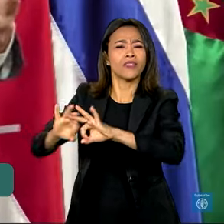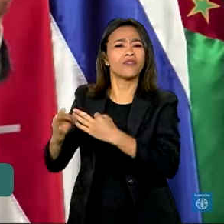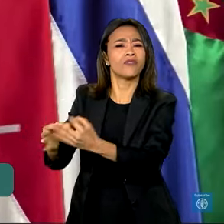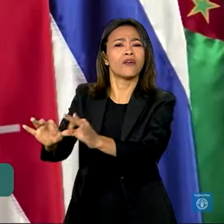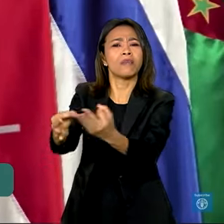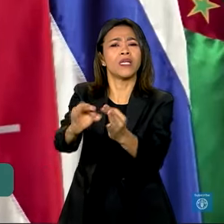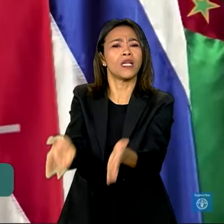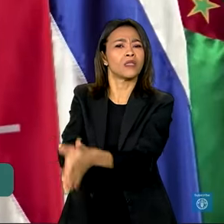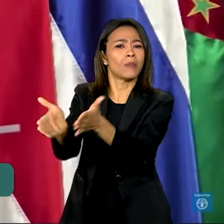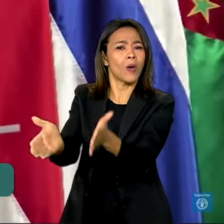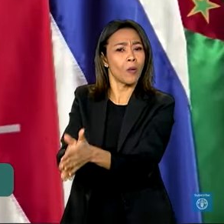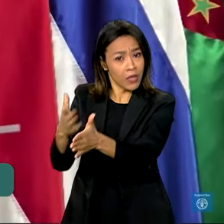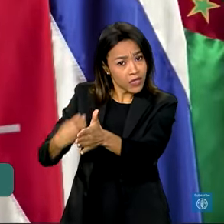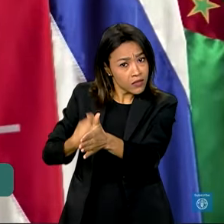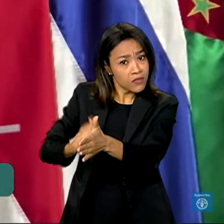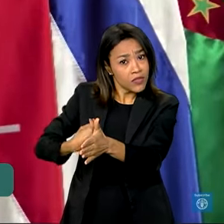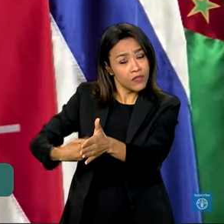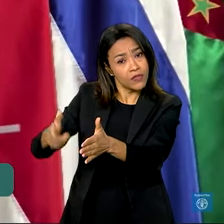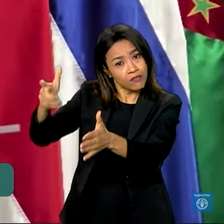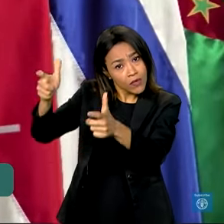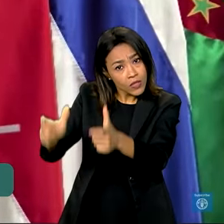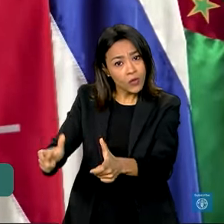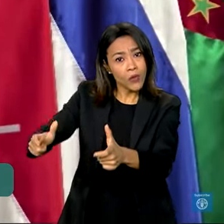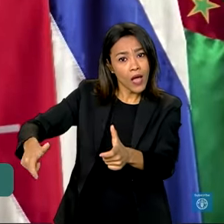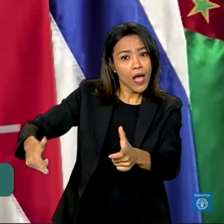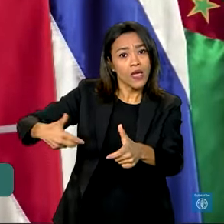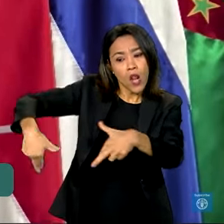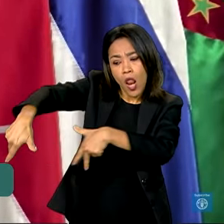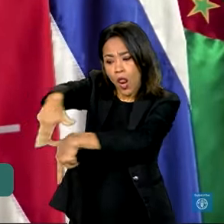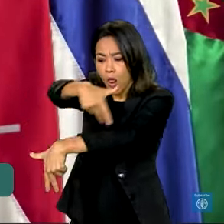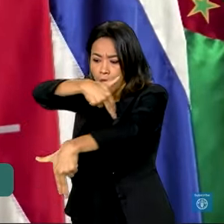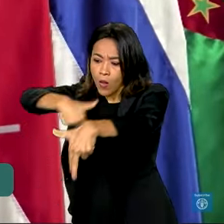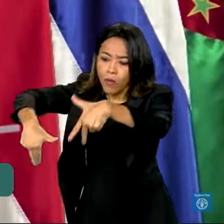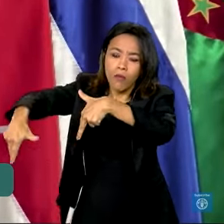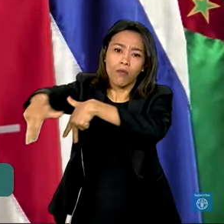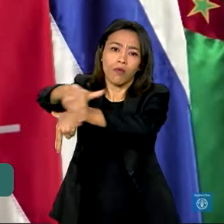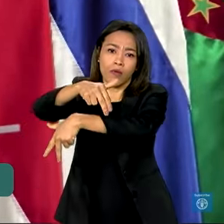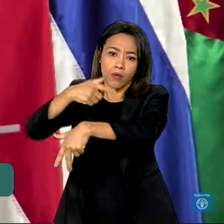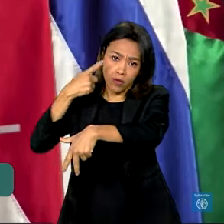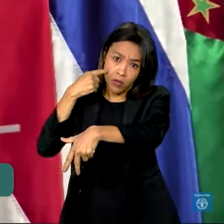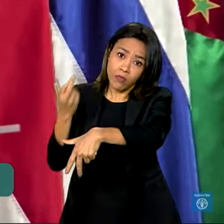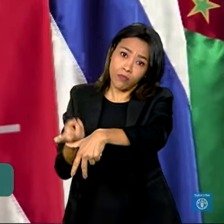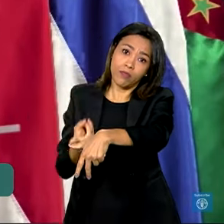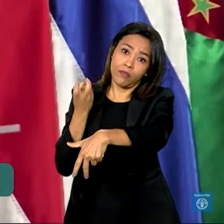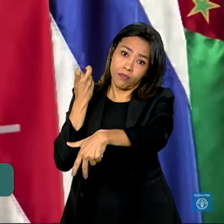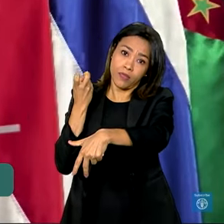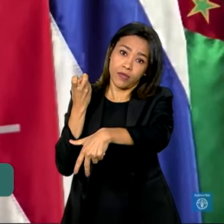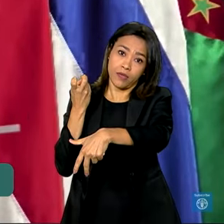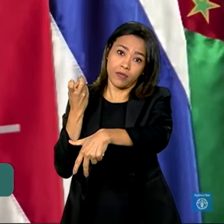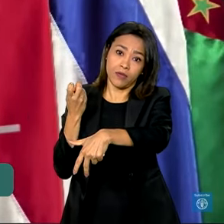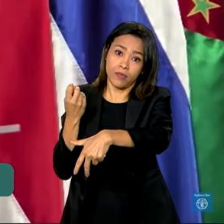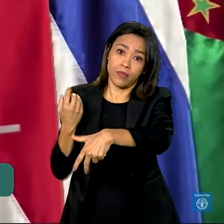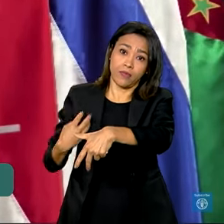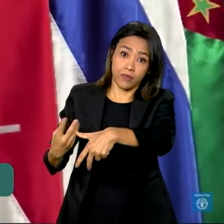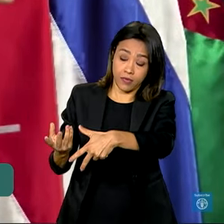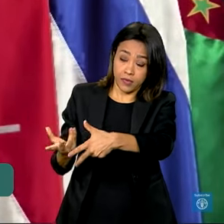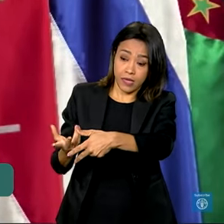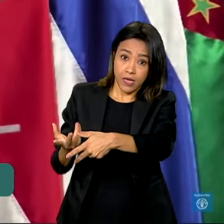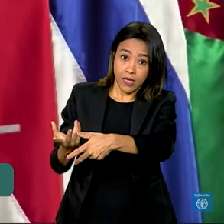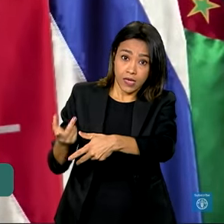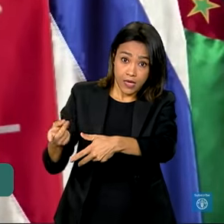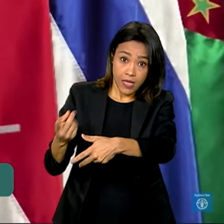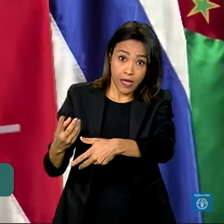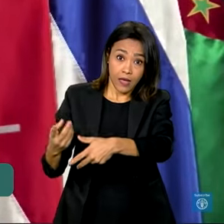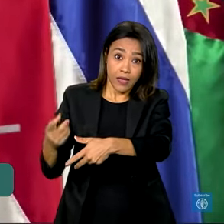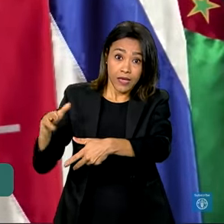circula onde os pobres vivem, e ali eu pude viver